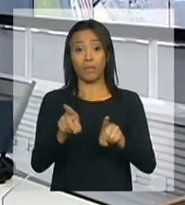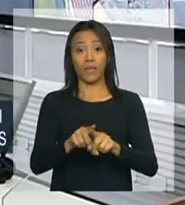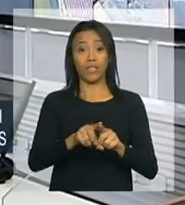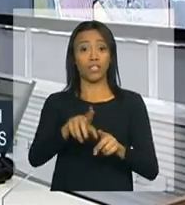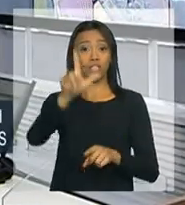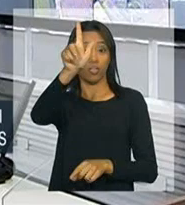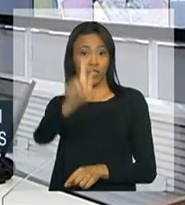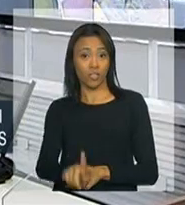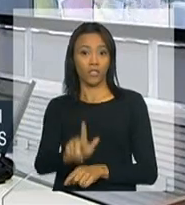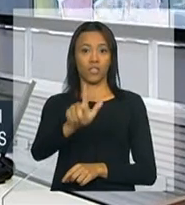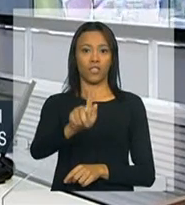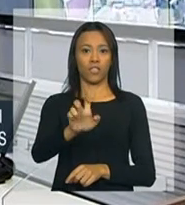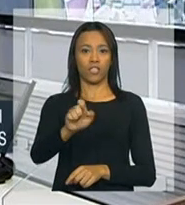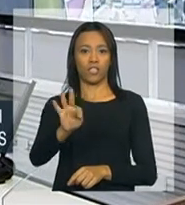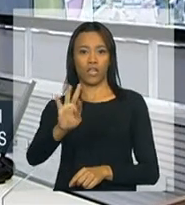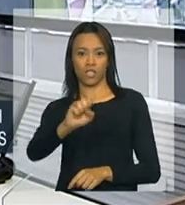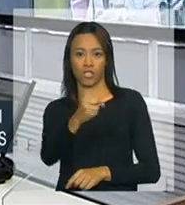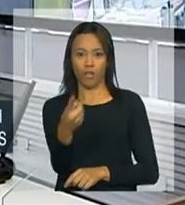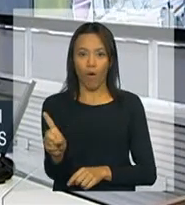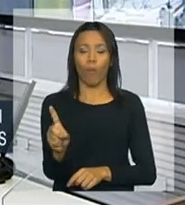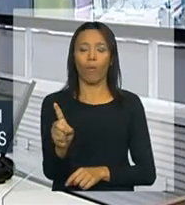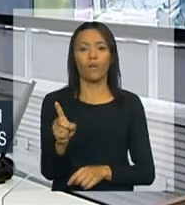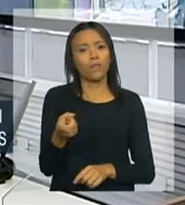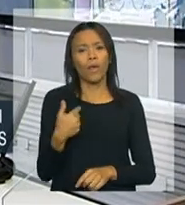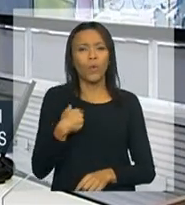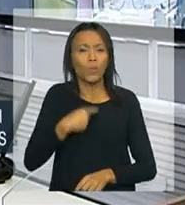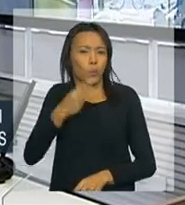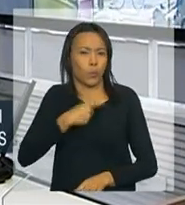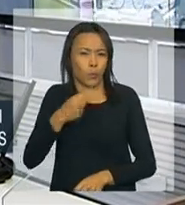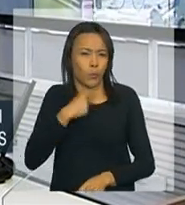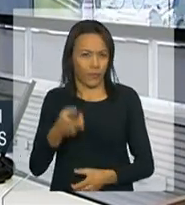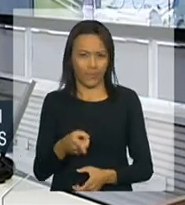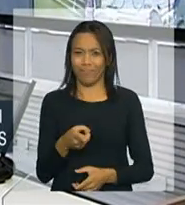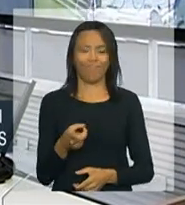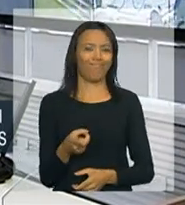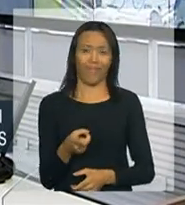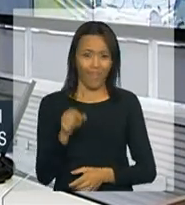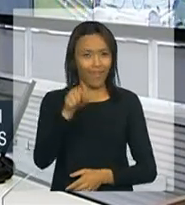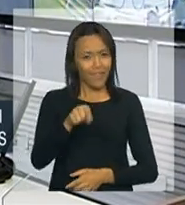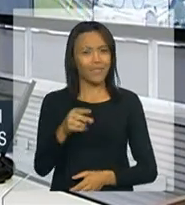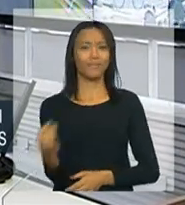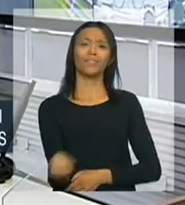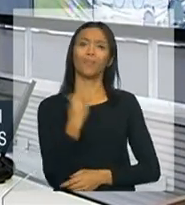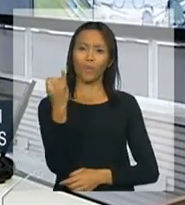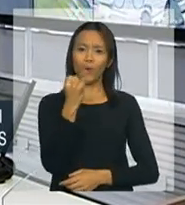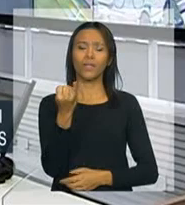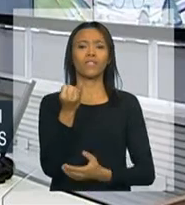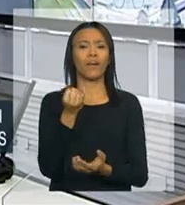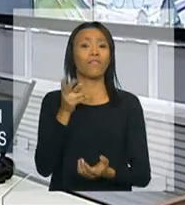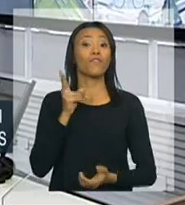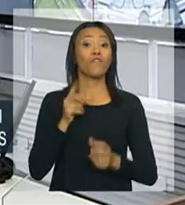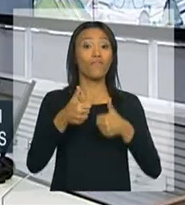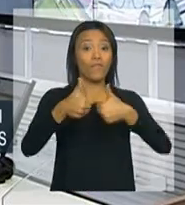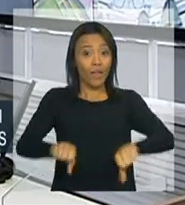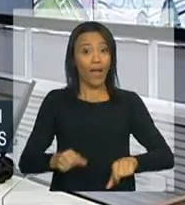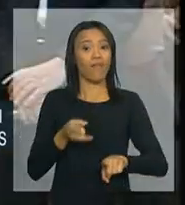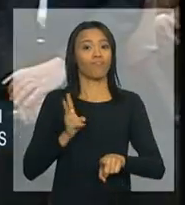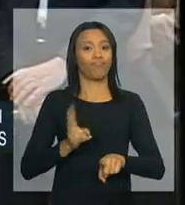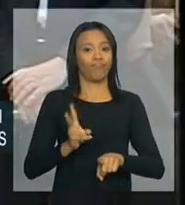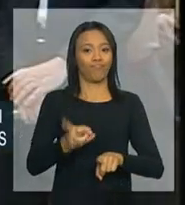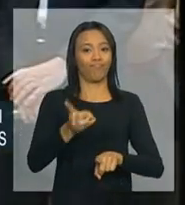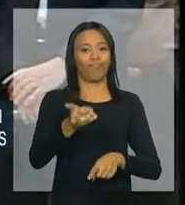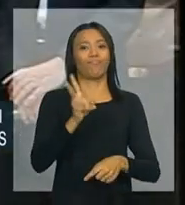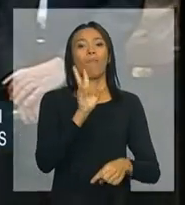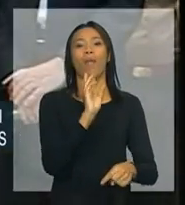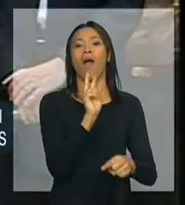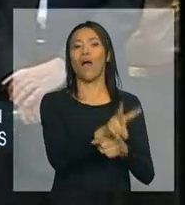sobretudo, proteção para o nosso cidadão. Eu não tenho dúvida que esse é um dos legados, entre tantos outros, né, no